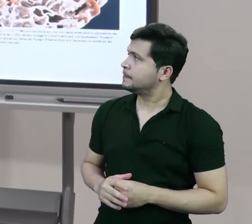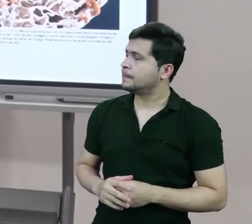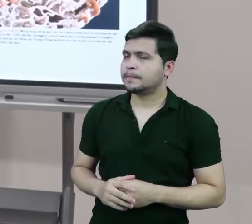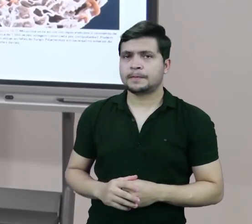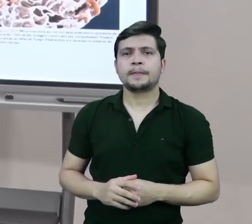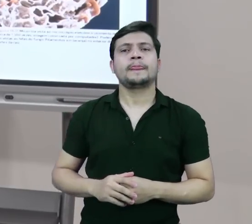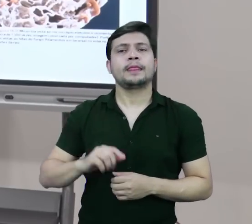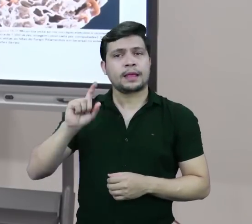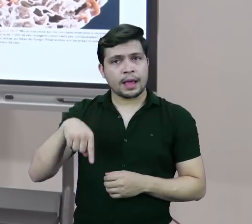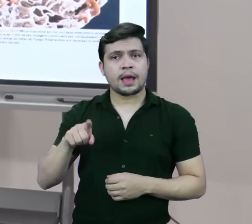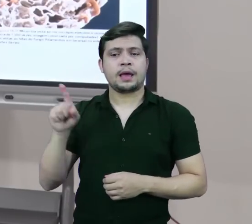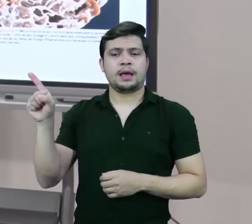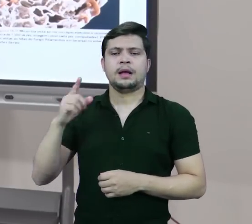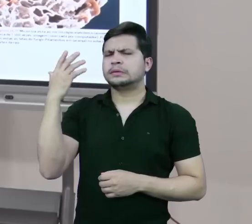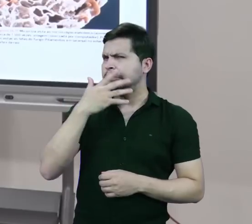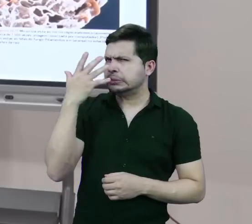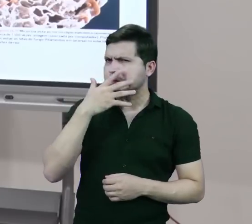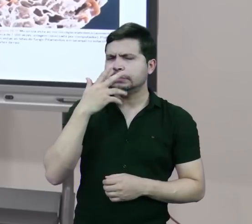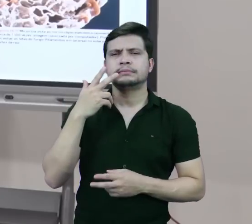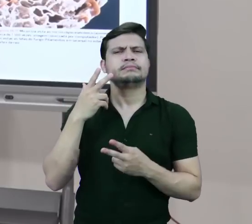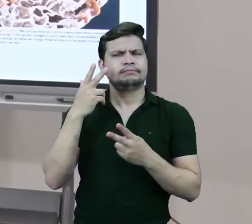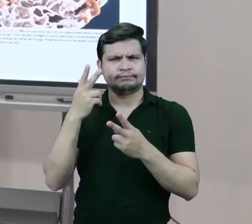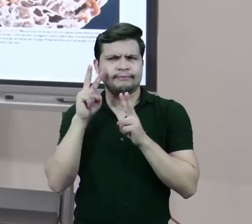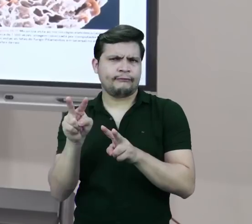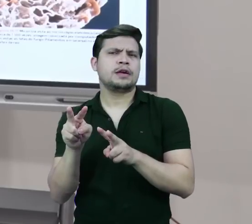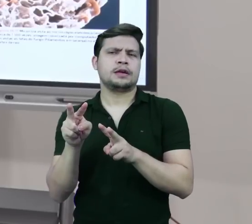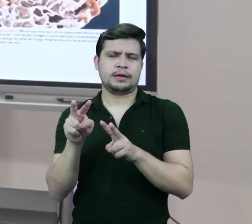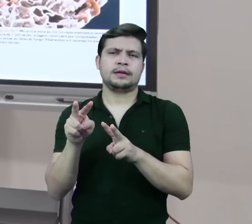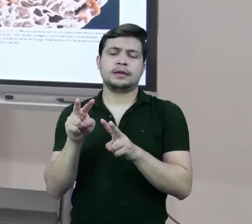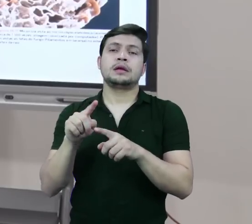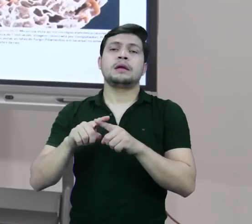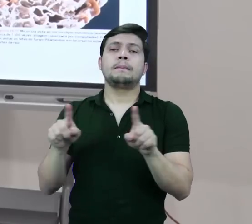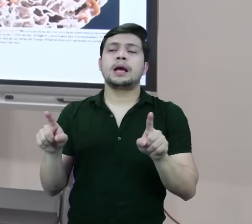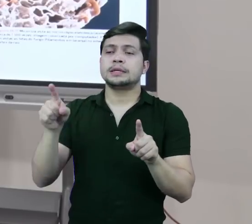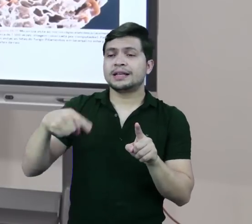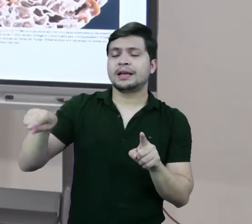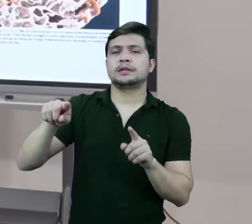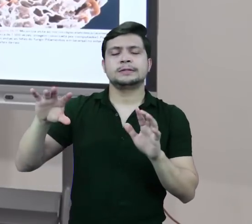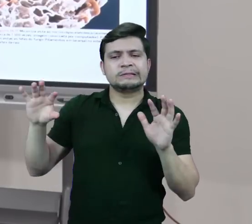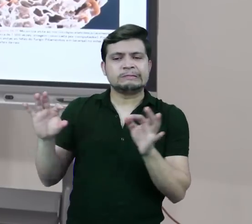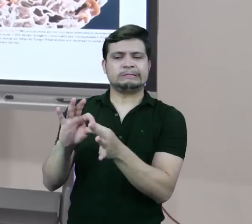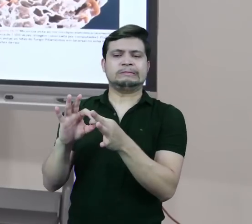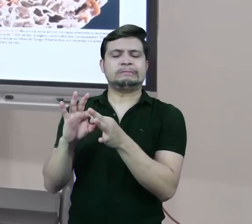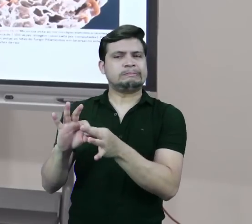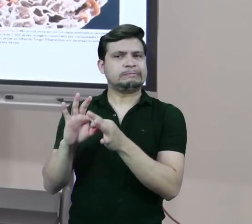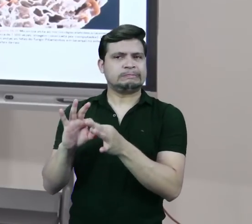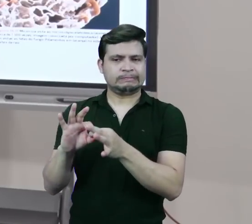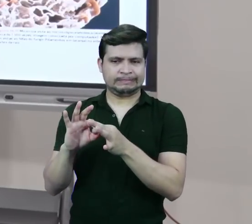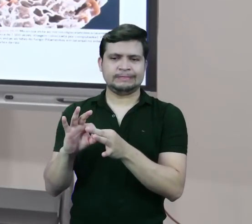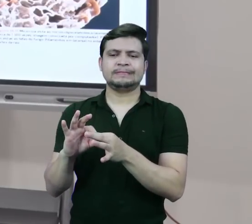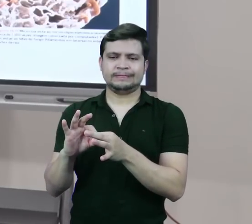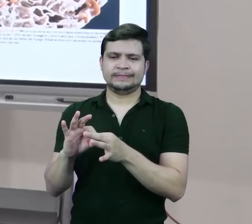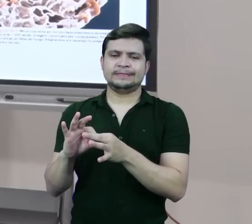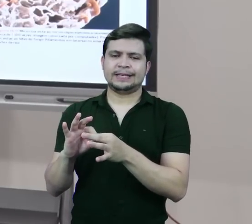são indivíduos, né, microscópicos que estão unidos, né, anatomicamente. Aqui a gente